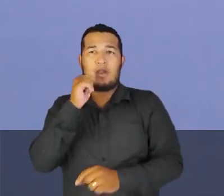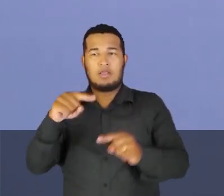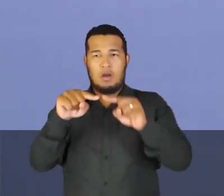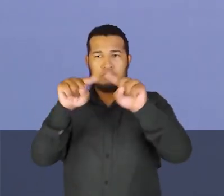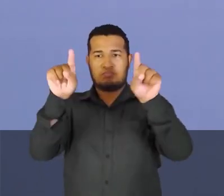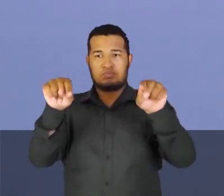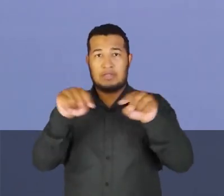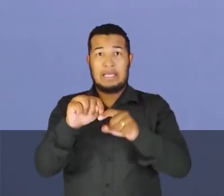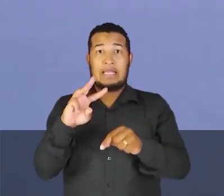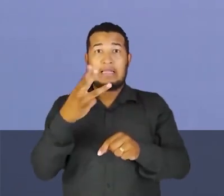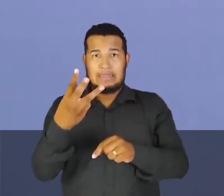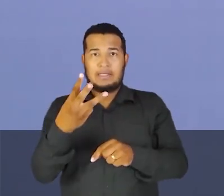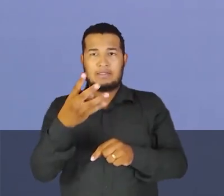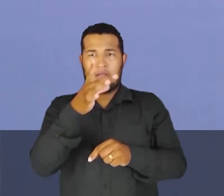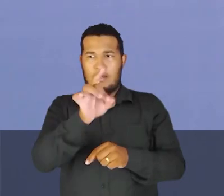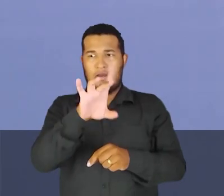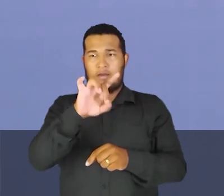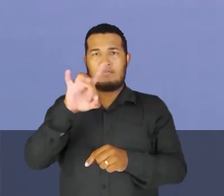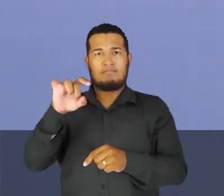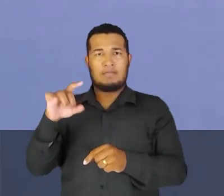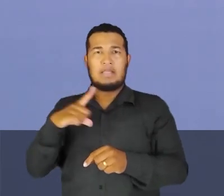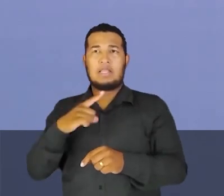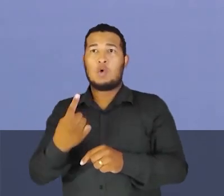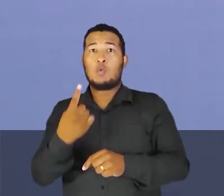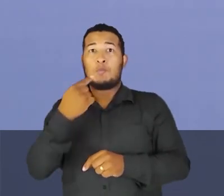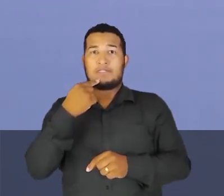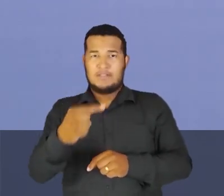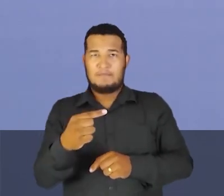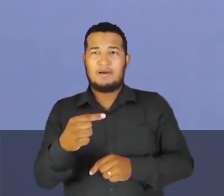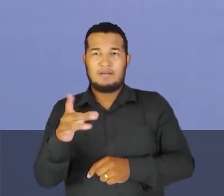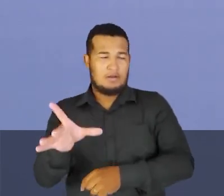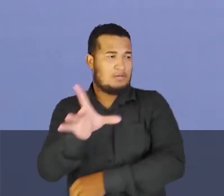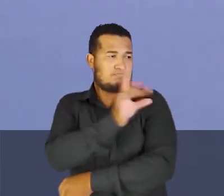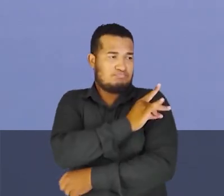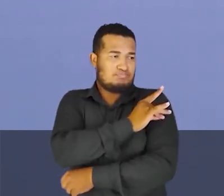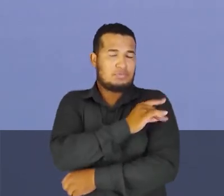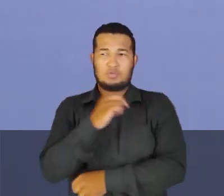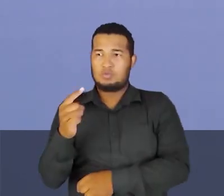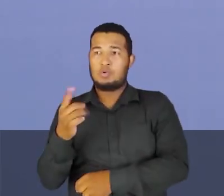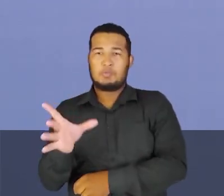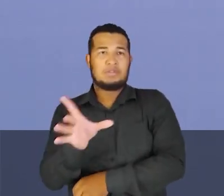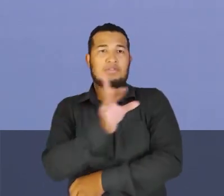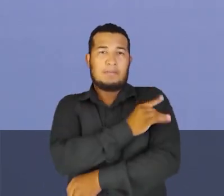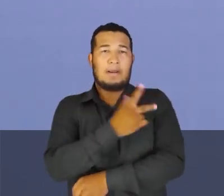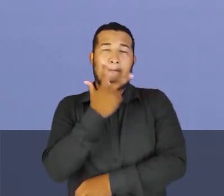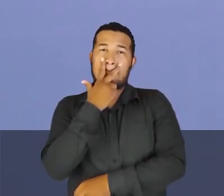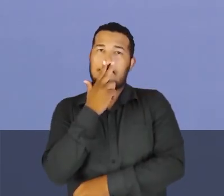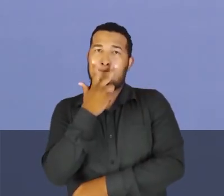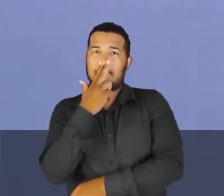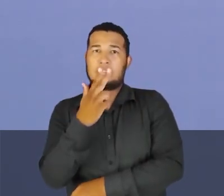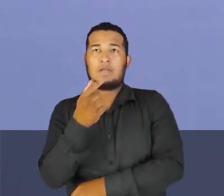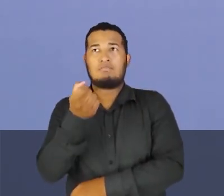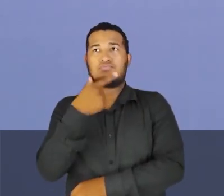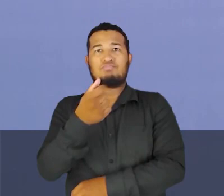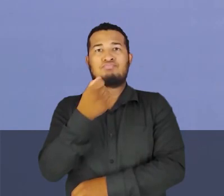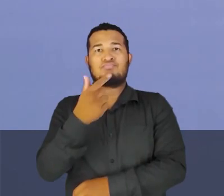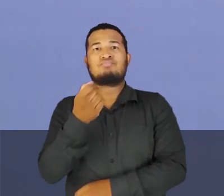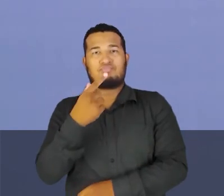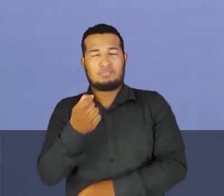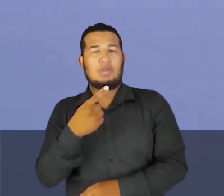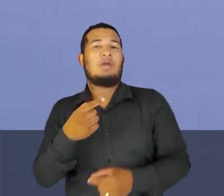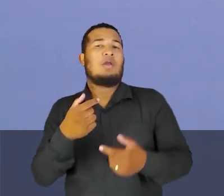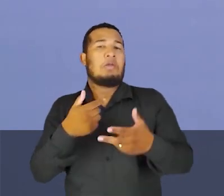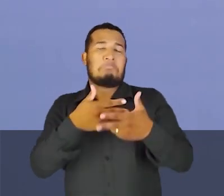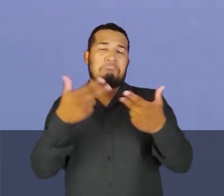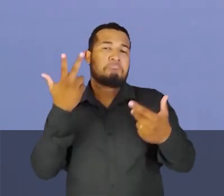com 3 adesivos e cada adesivo vai durar 1 semana. Então, ela vai ficar 1 semana como se fosse tomando um remédio, uma